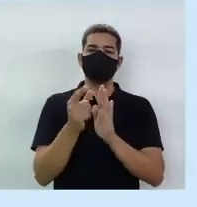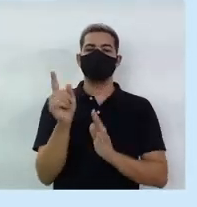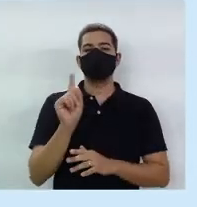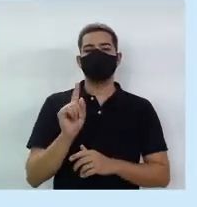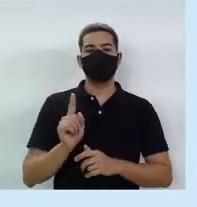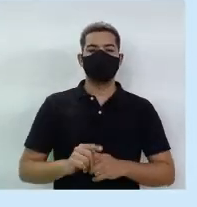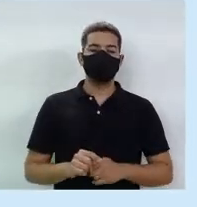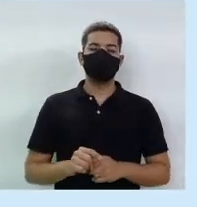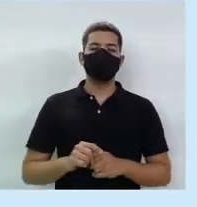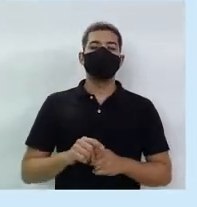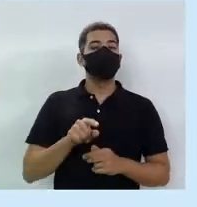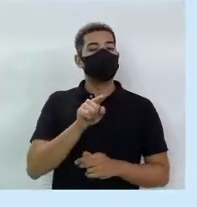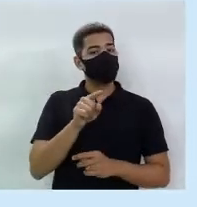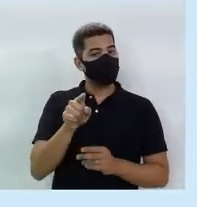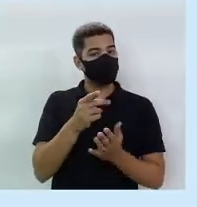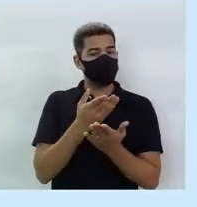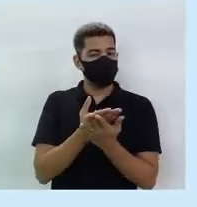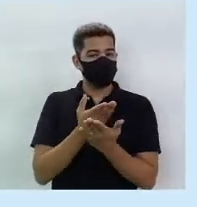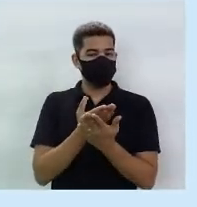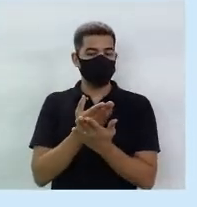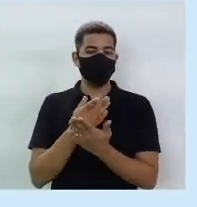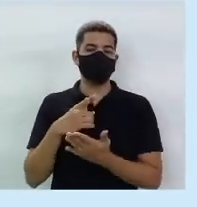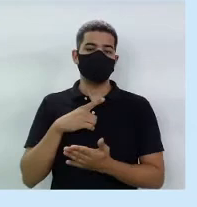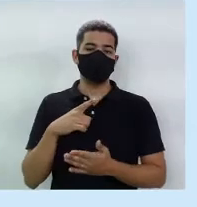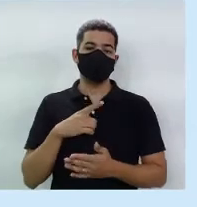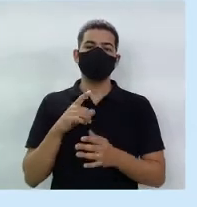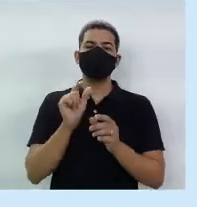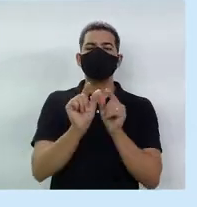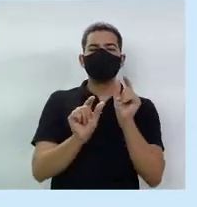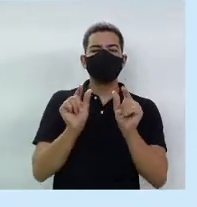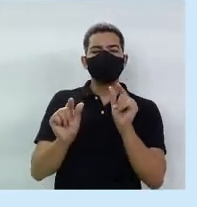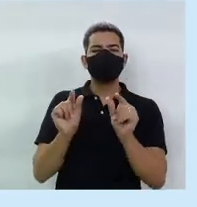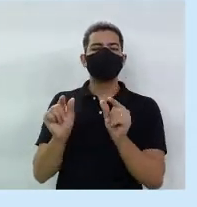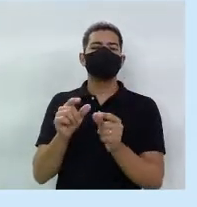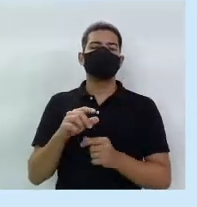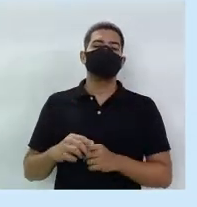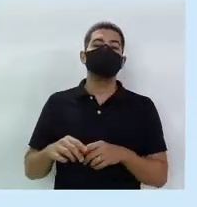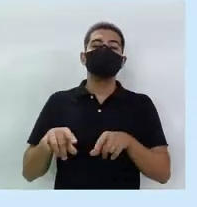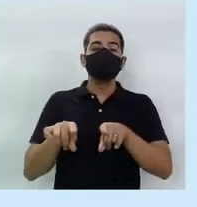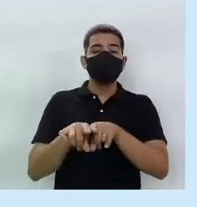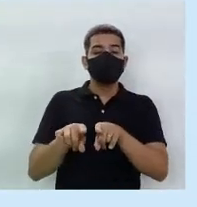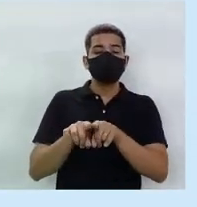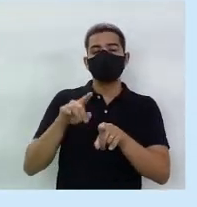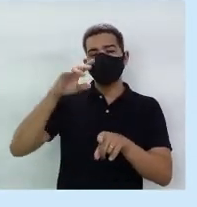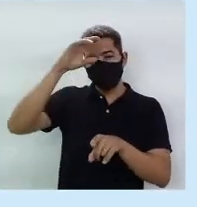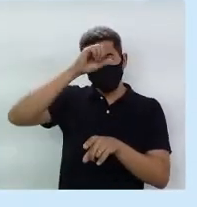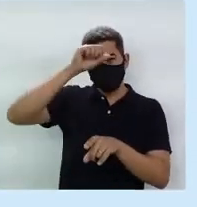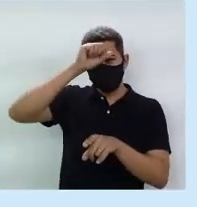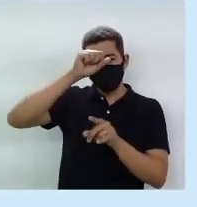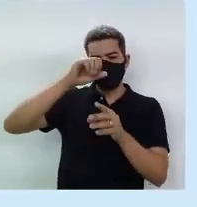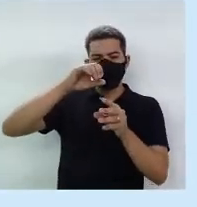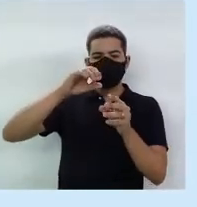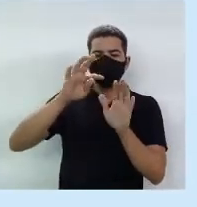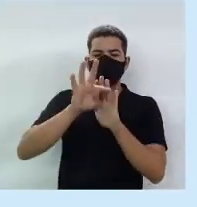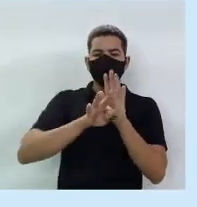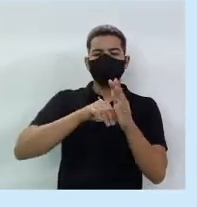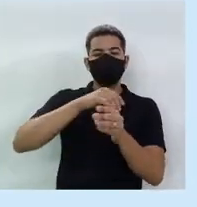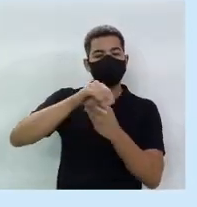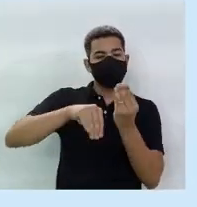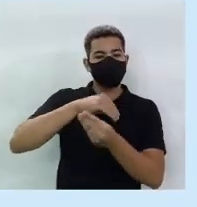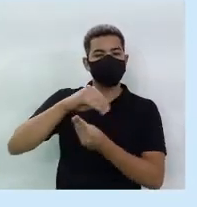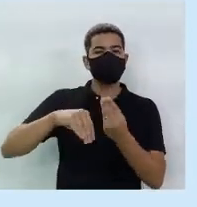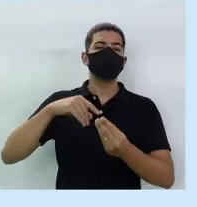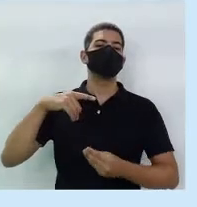Lembrar vocês aí, estudantes, conhecer um pouco sobre o texto e há também o texto misto que vai